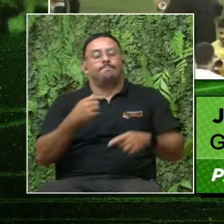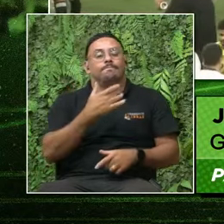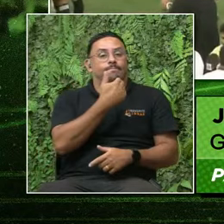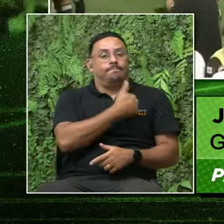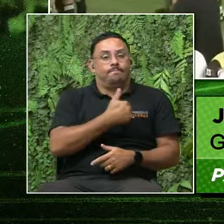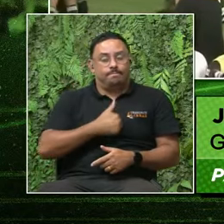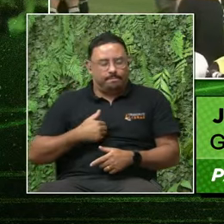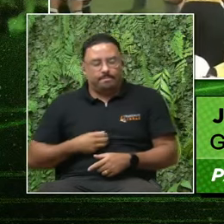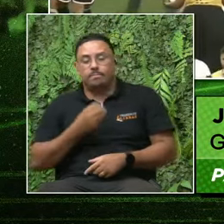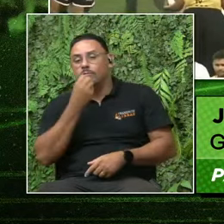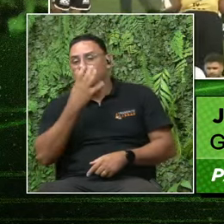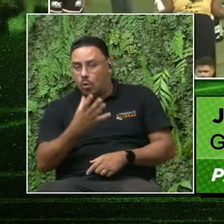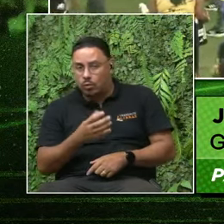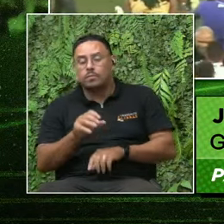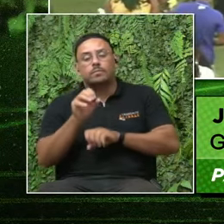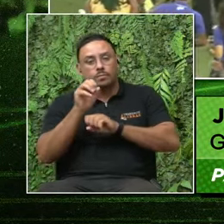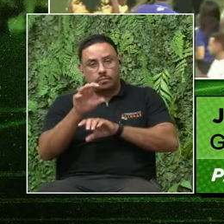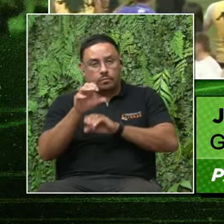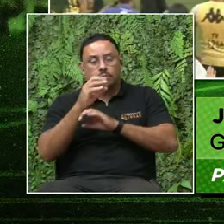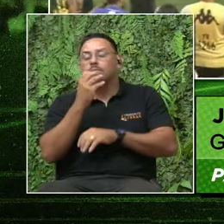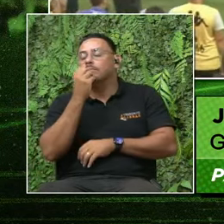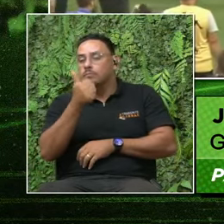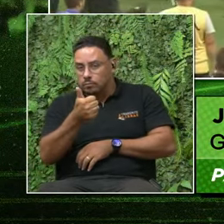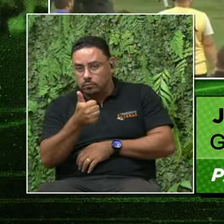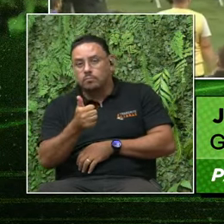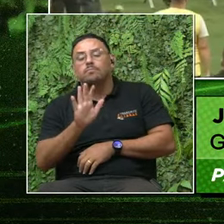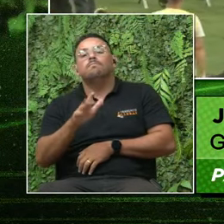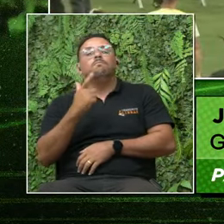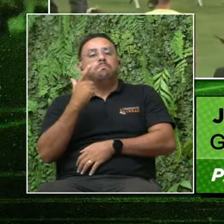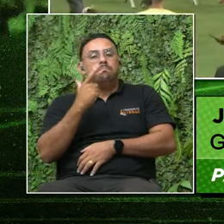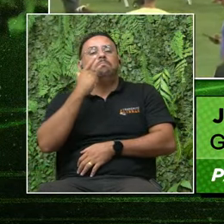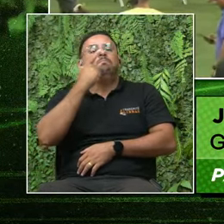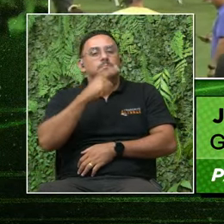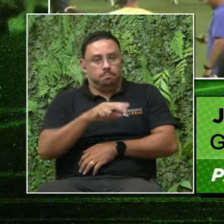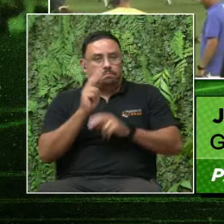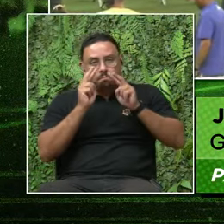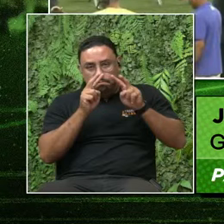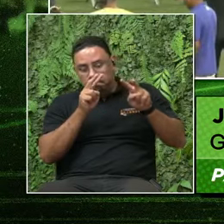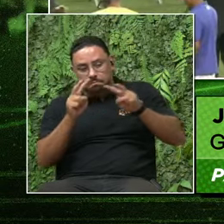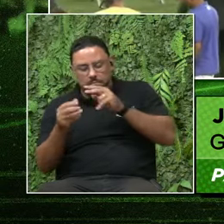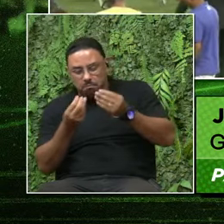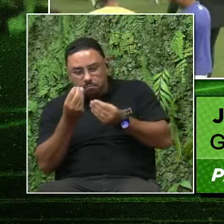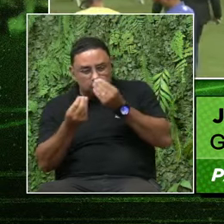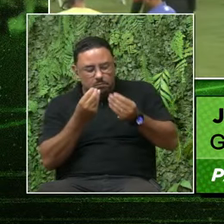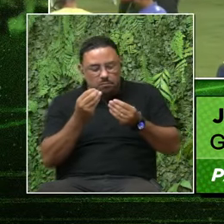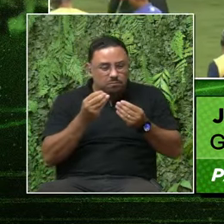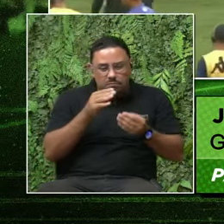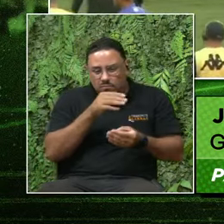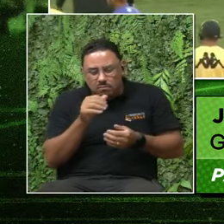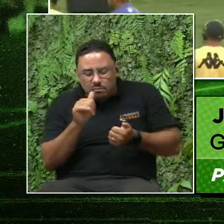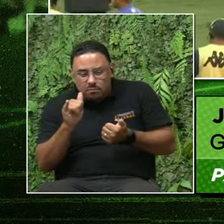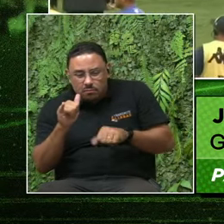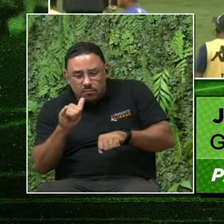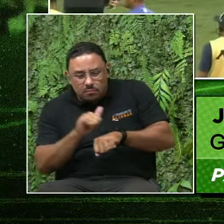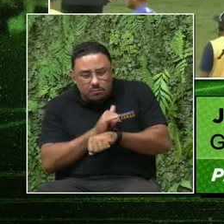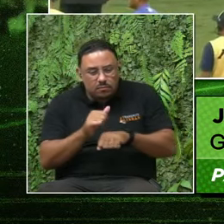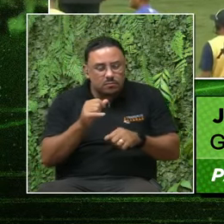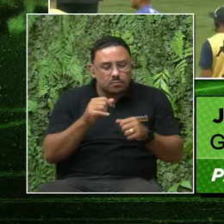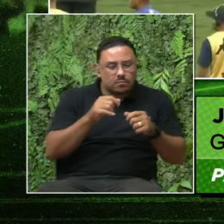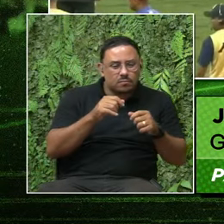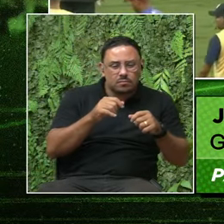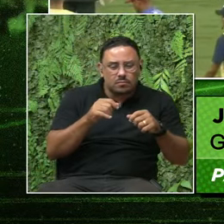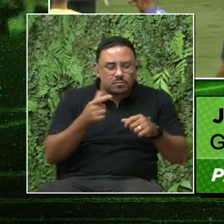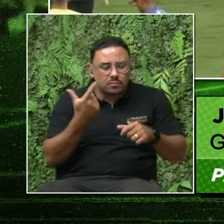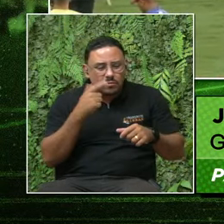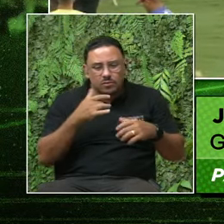muito bom Gabriel milito milito é um técnico muito bom conseguiu enxergar as possibilidades na na defesa do Cruzeiro e